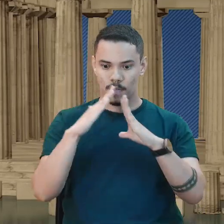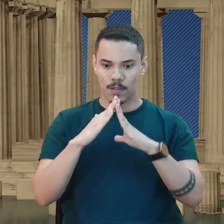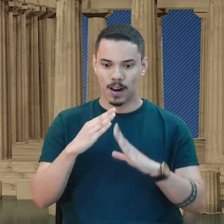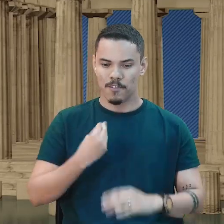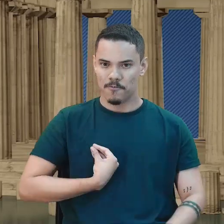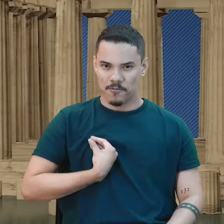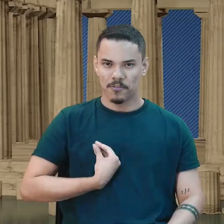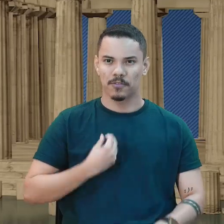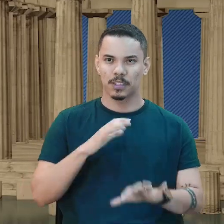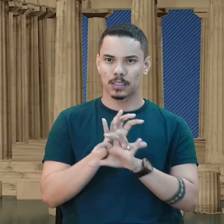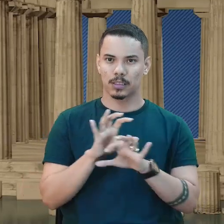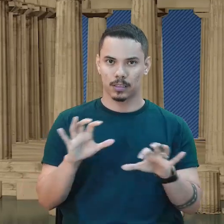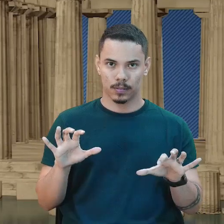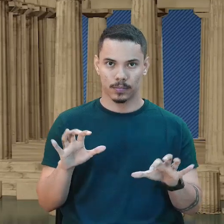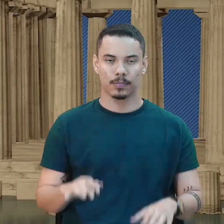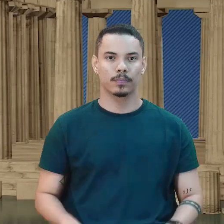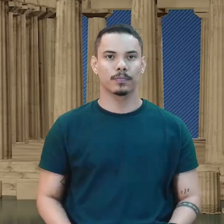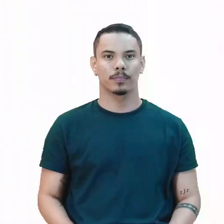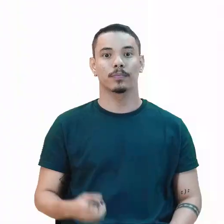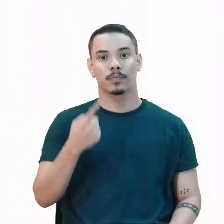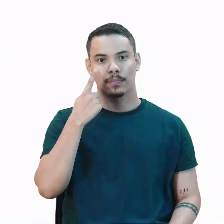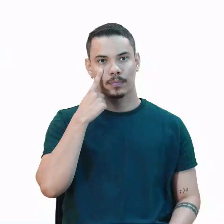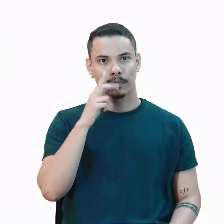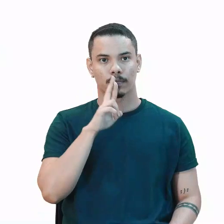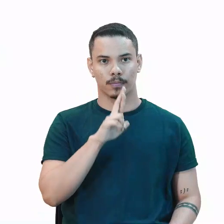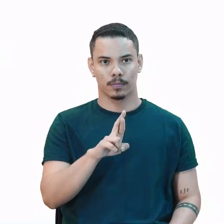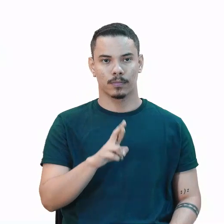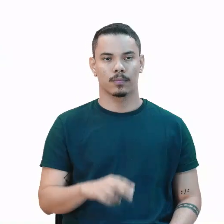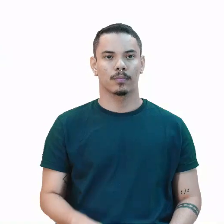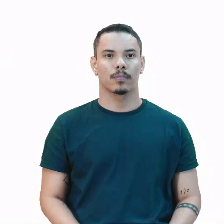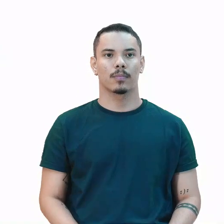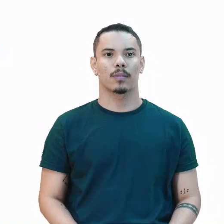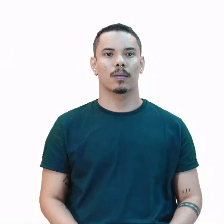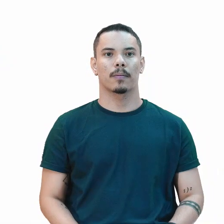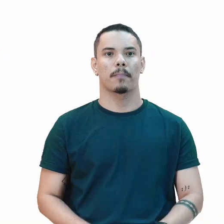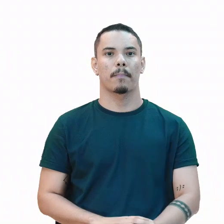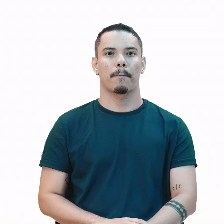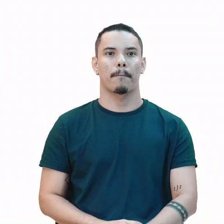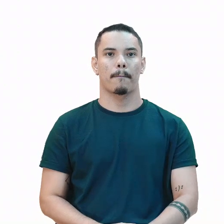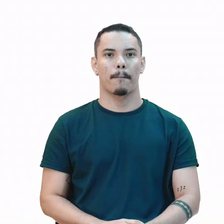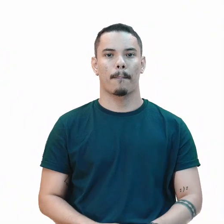forma? Então, vamos lá para a resposta. Olha só.